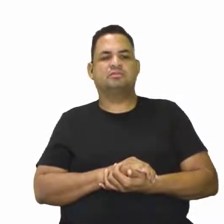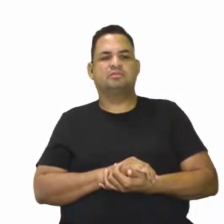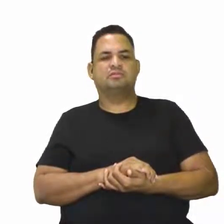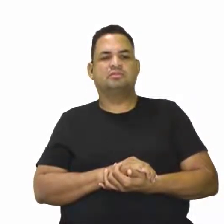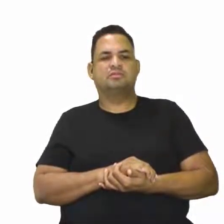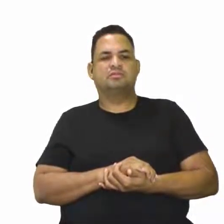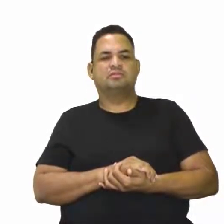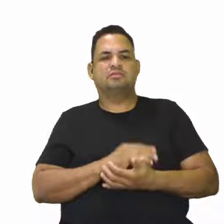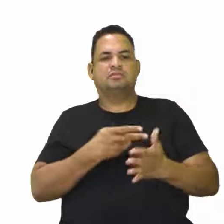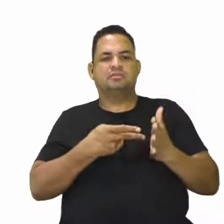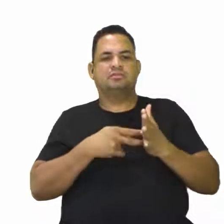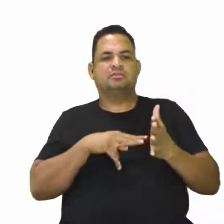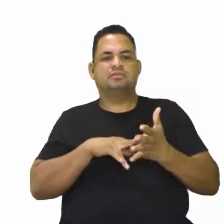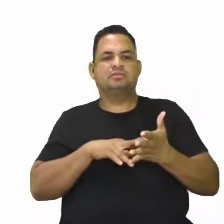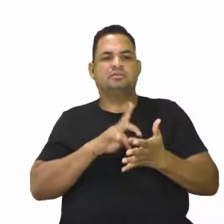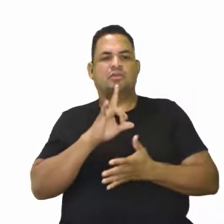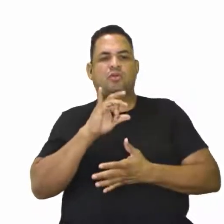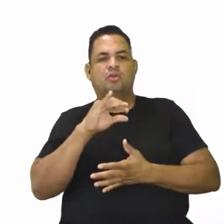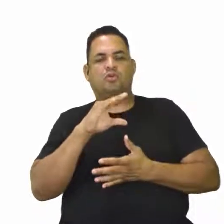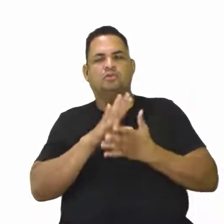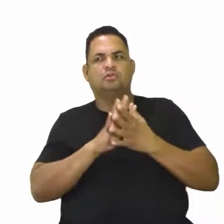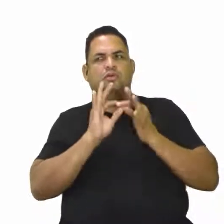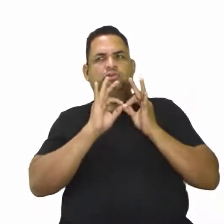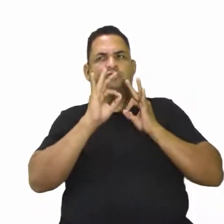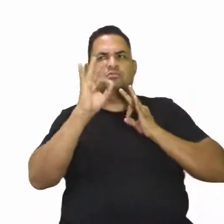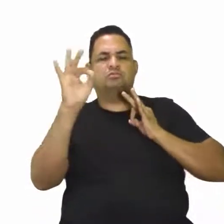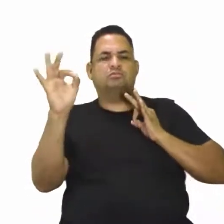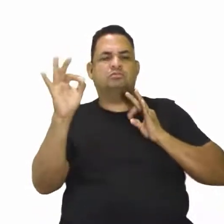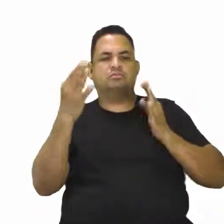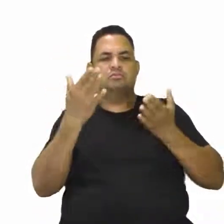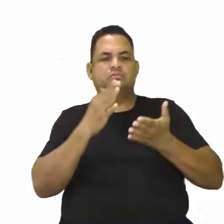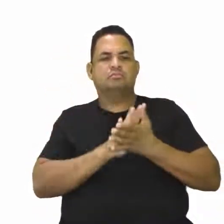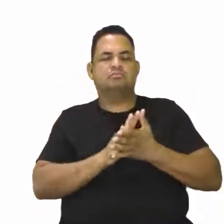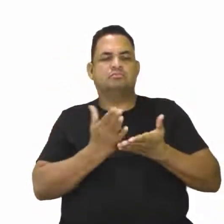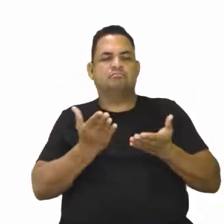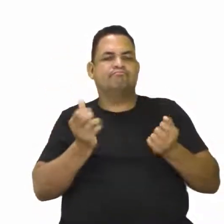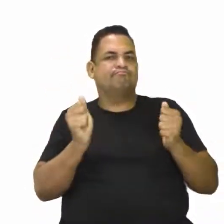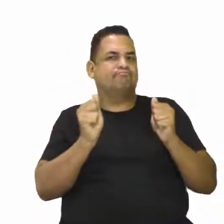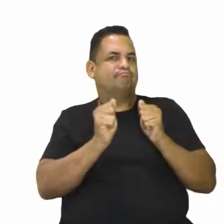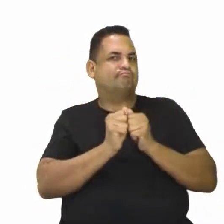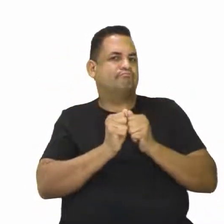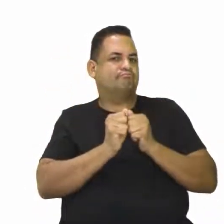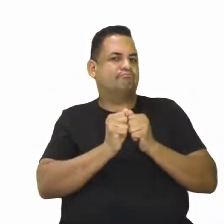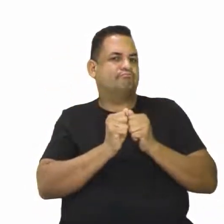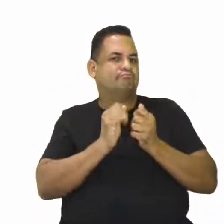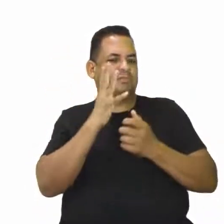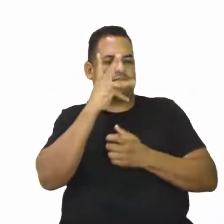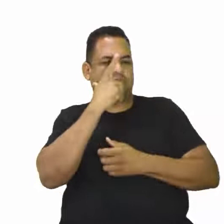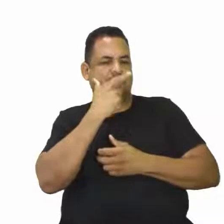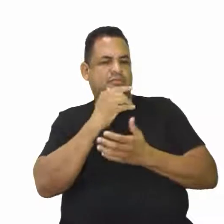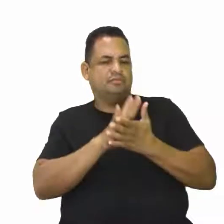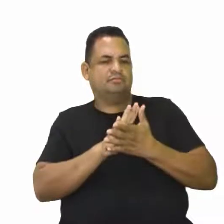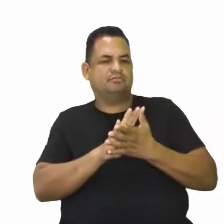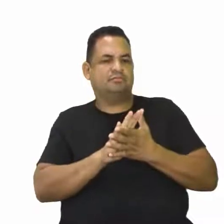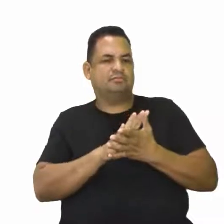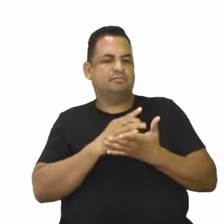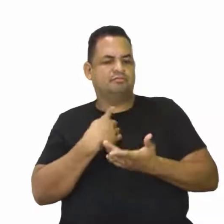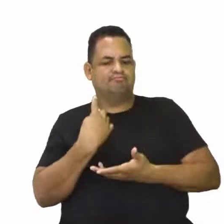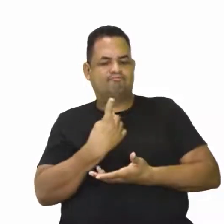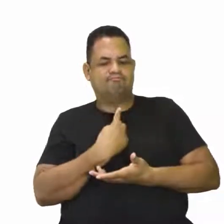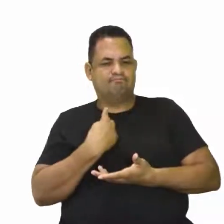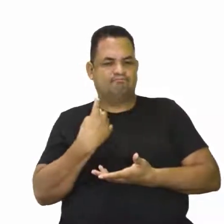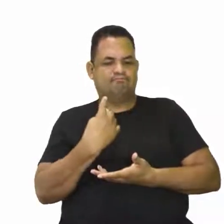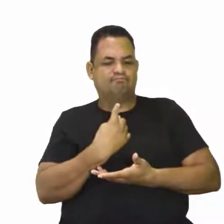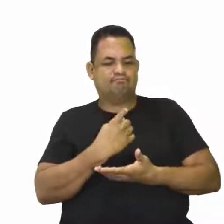quê? Longe? Minha beleza me levará longe? Minha beleza me levará perto? Minha beleza